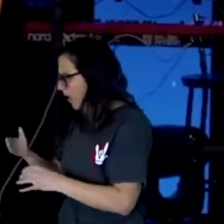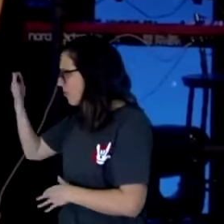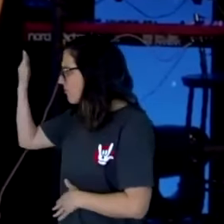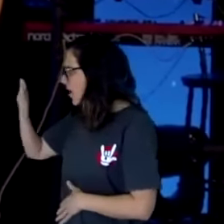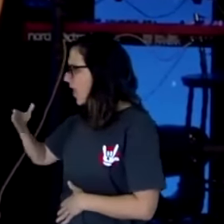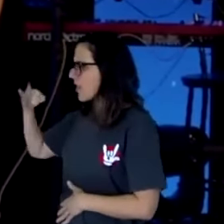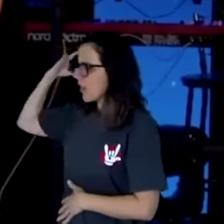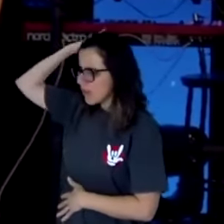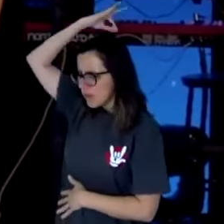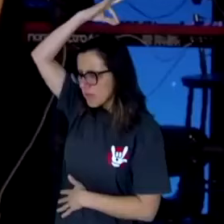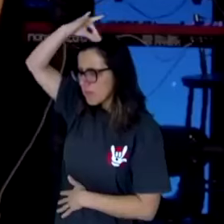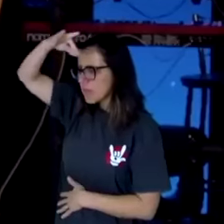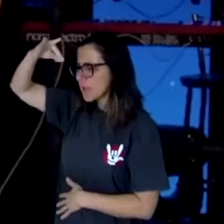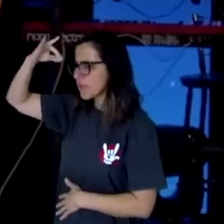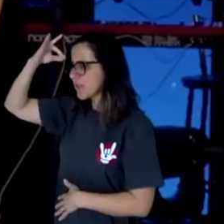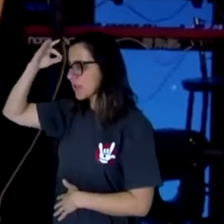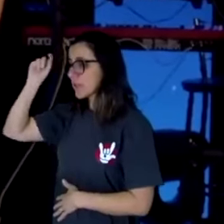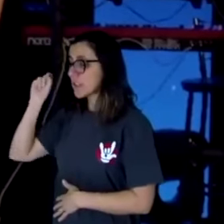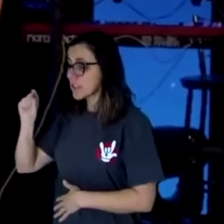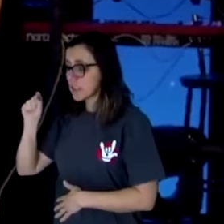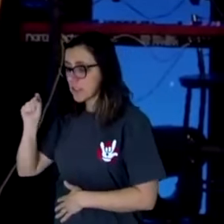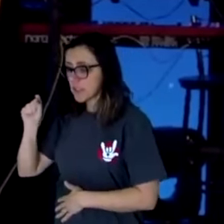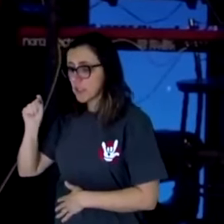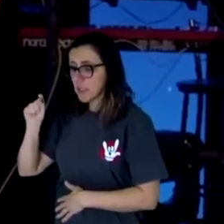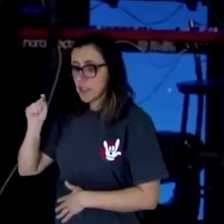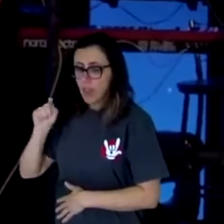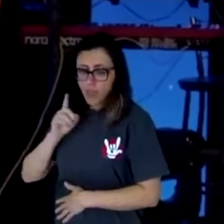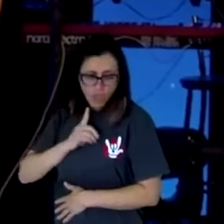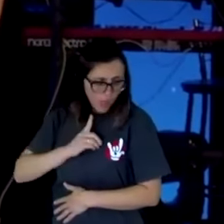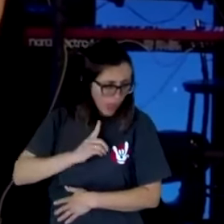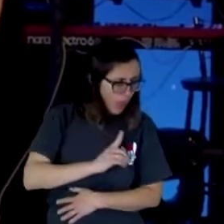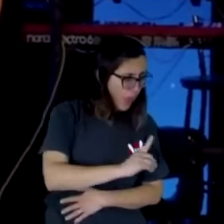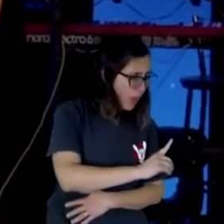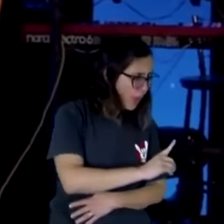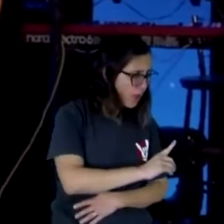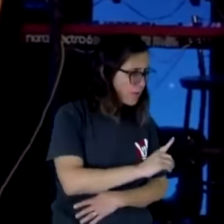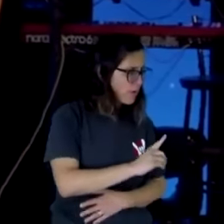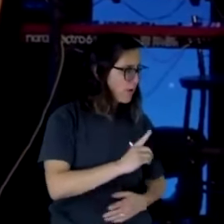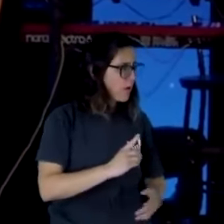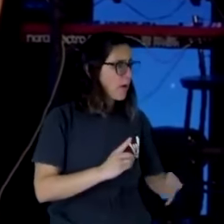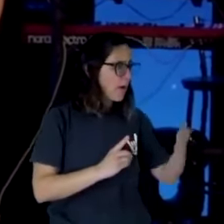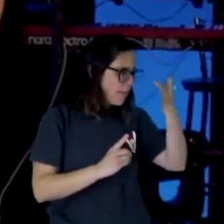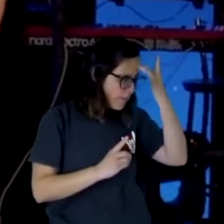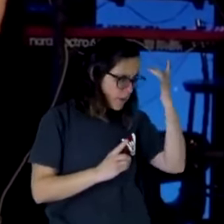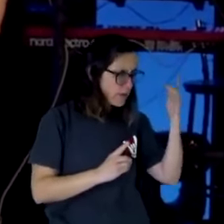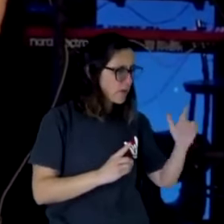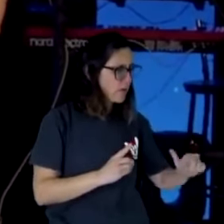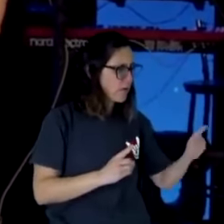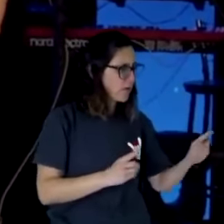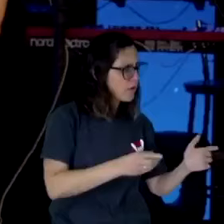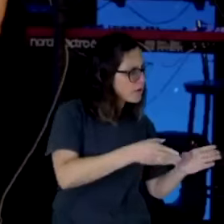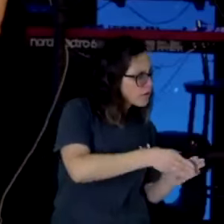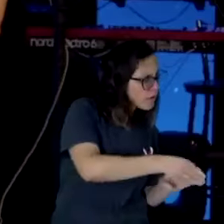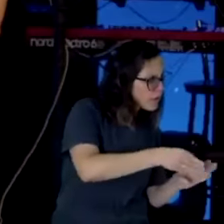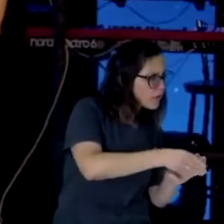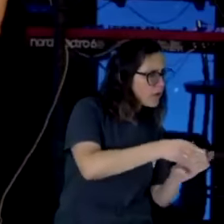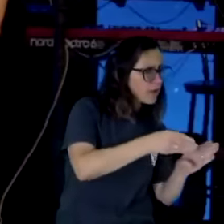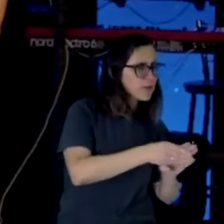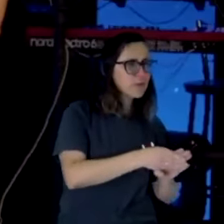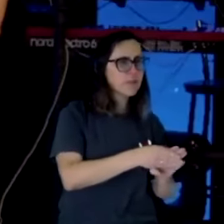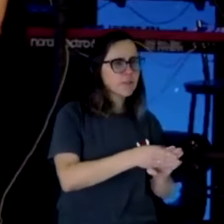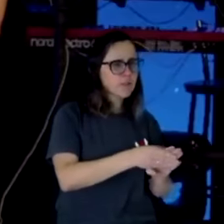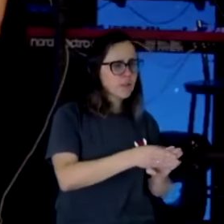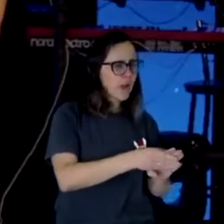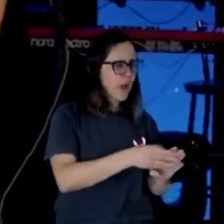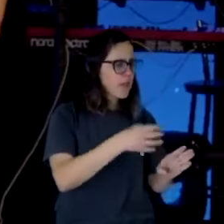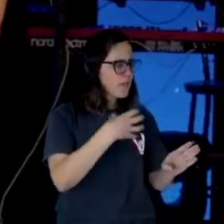um aconselhamento ele dá o aconselhamento e lá dentro dele fica assim rapaz mas que trei poderoso como é que eu não pensei